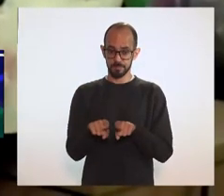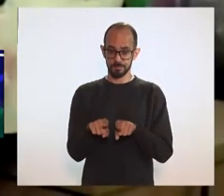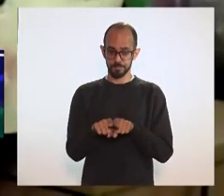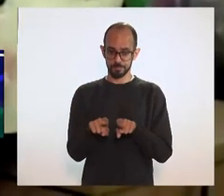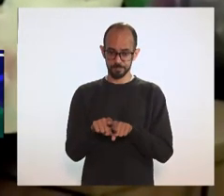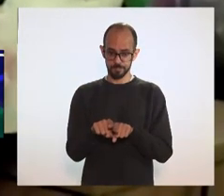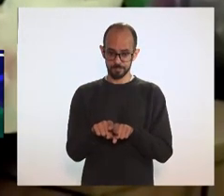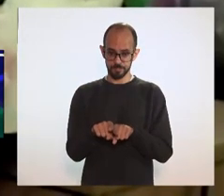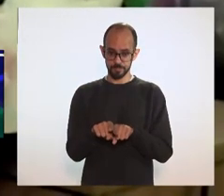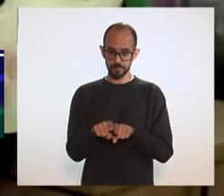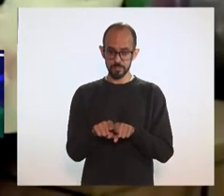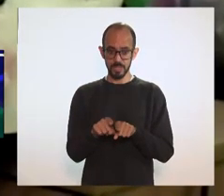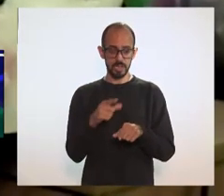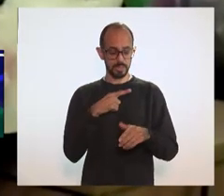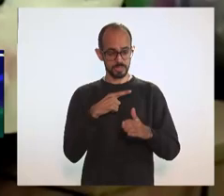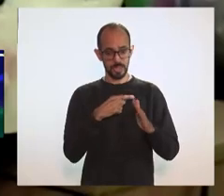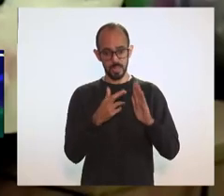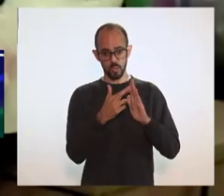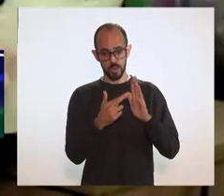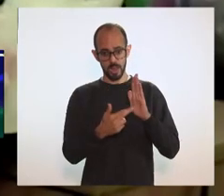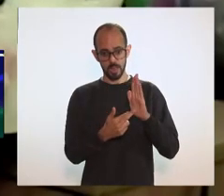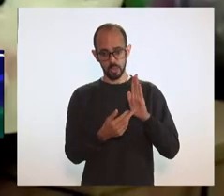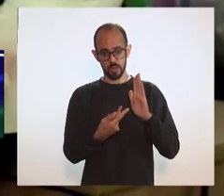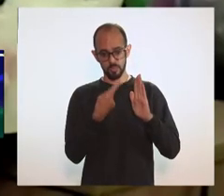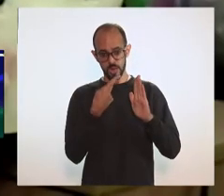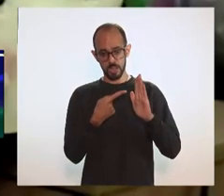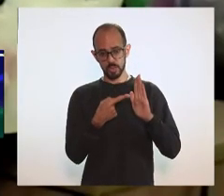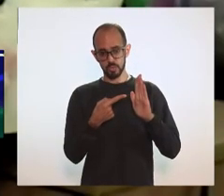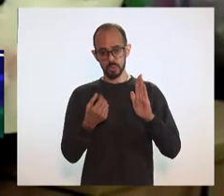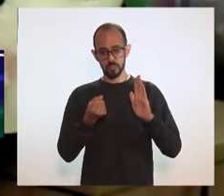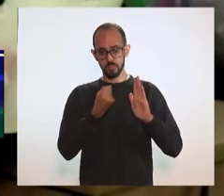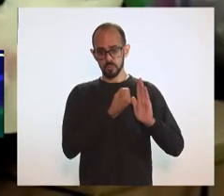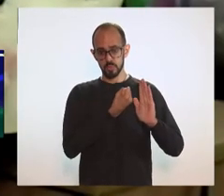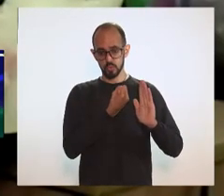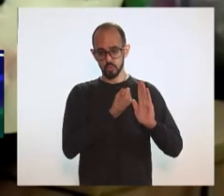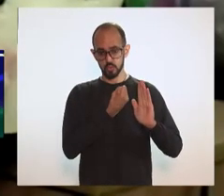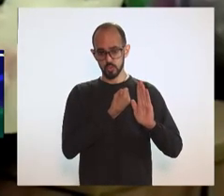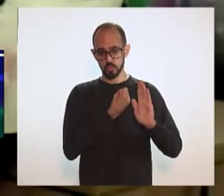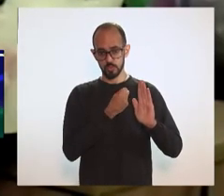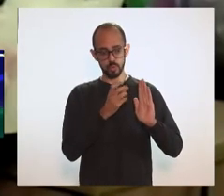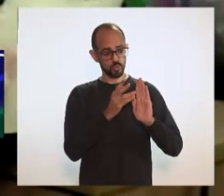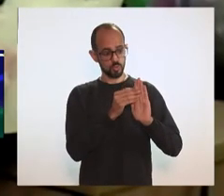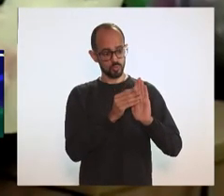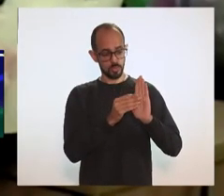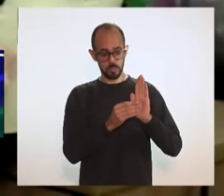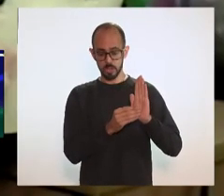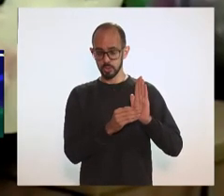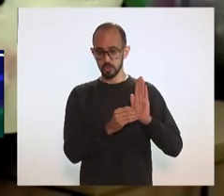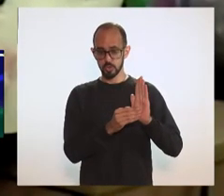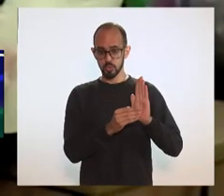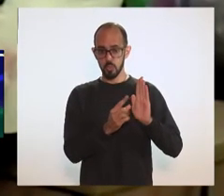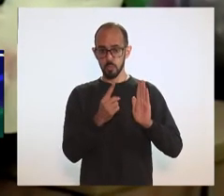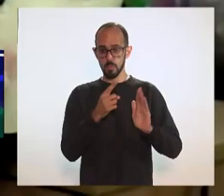Aqui diz o seguinte, os números indicam que, considerando apenas o registro feito nesses canais, uma menina é